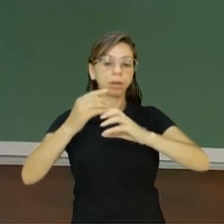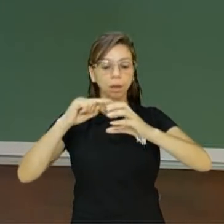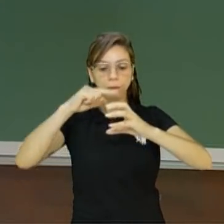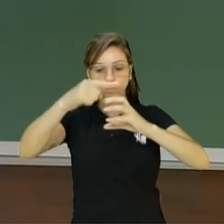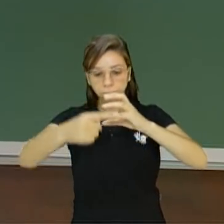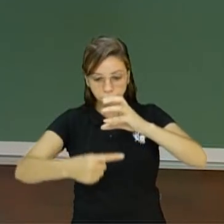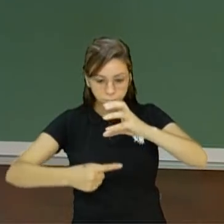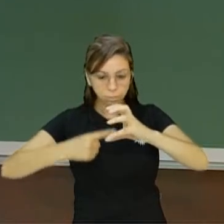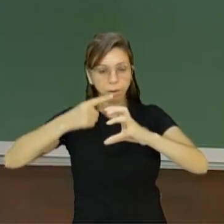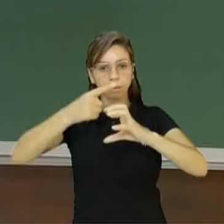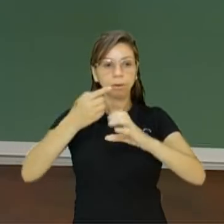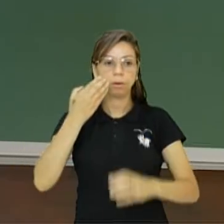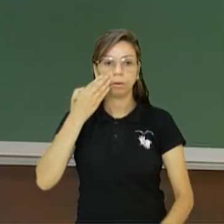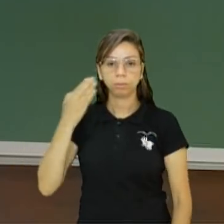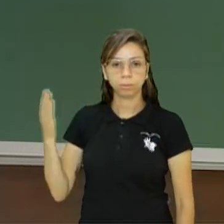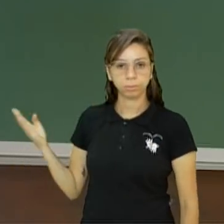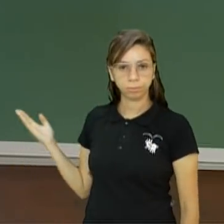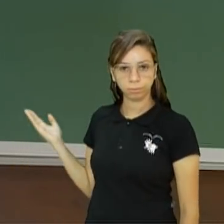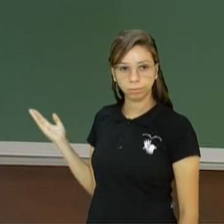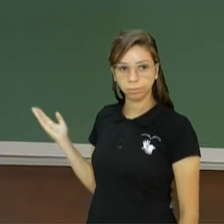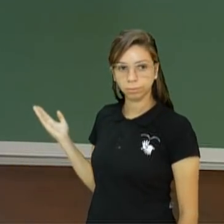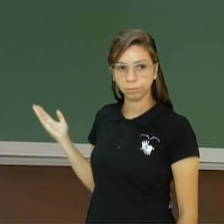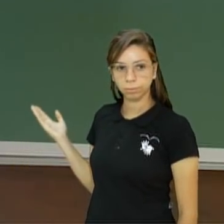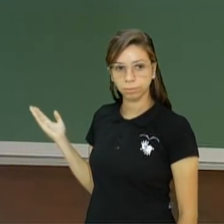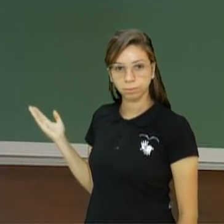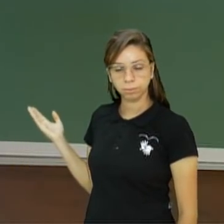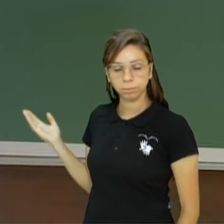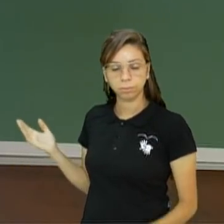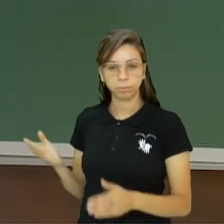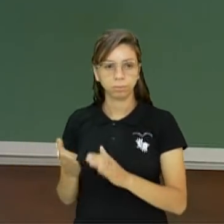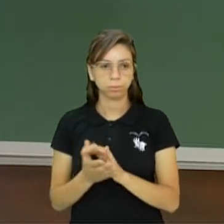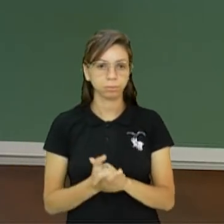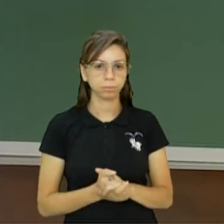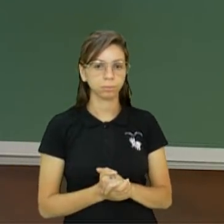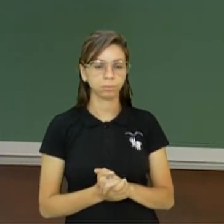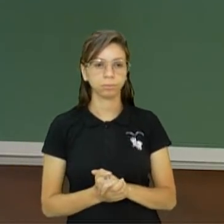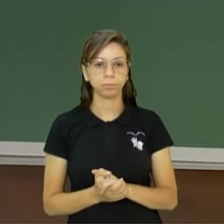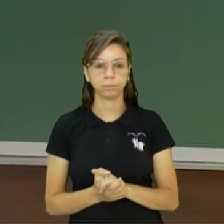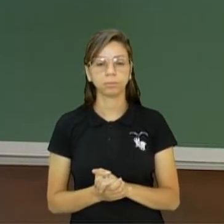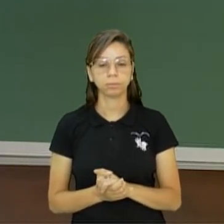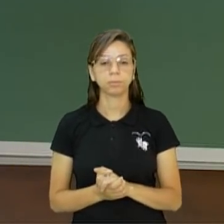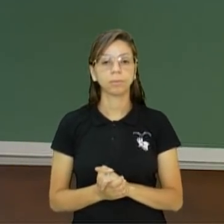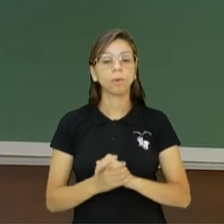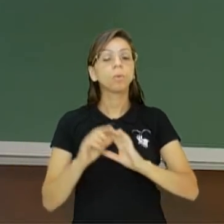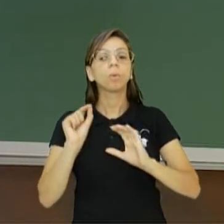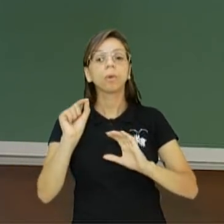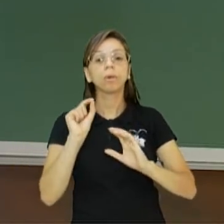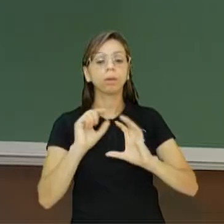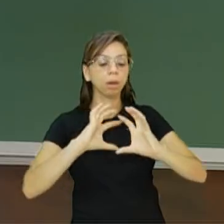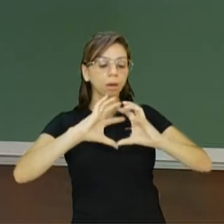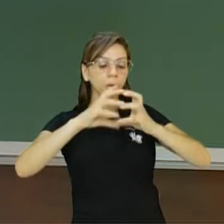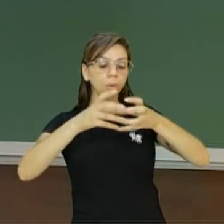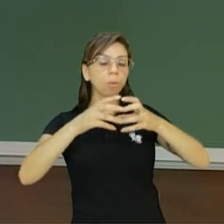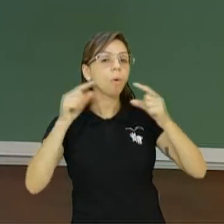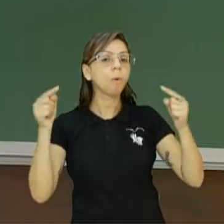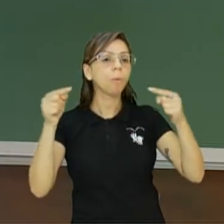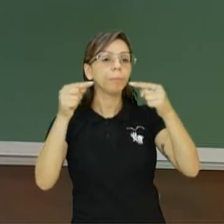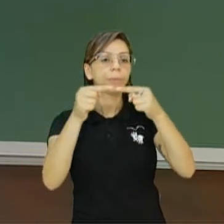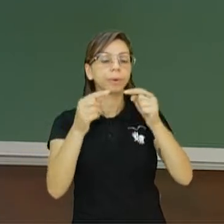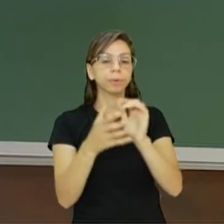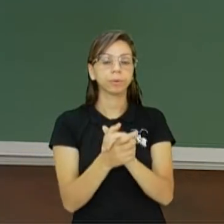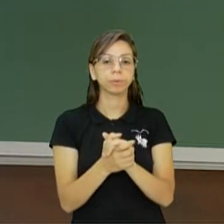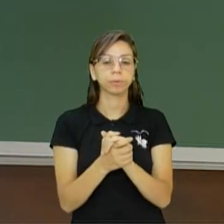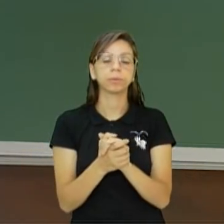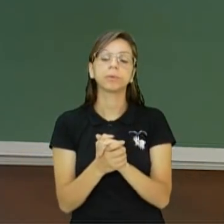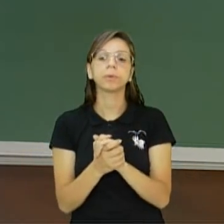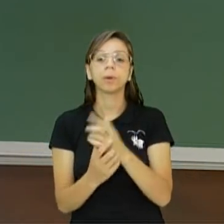curva. Olhem aqui com a prof junto esses daqui, ó. Quais são os corpos redondos? Dentre esses